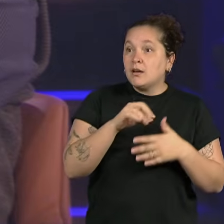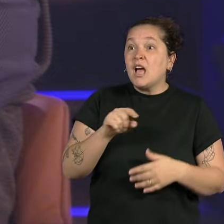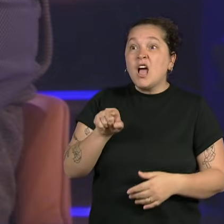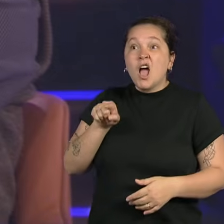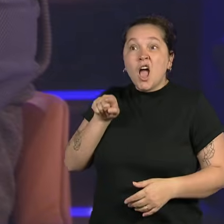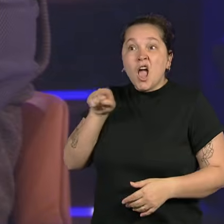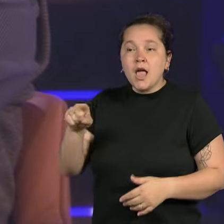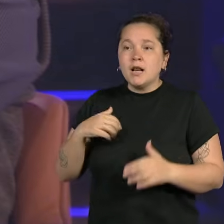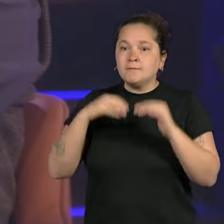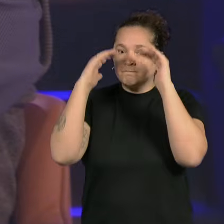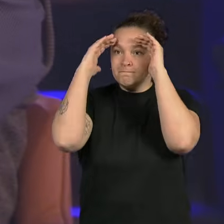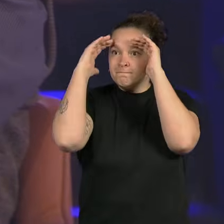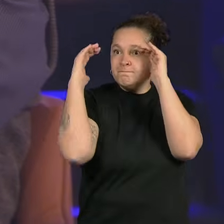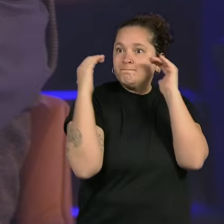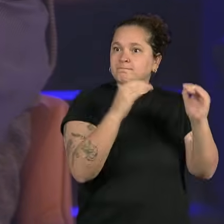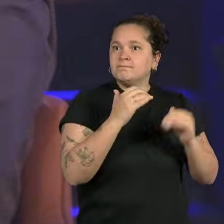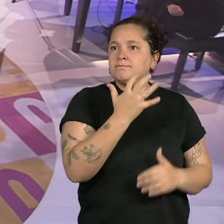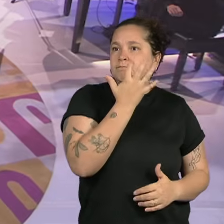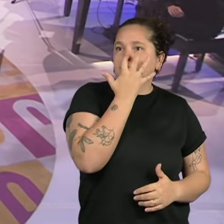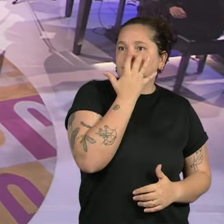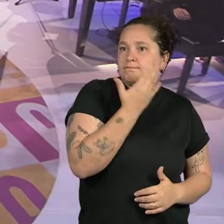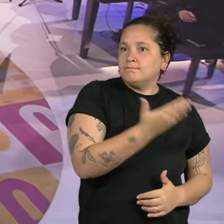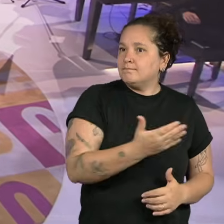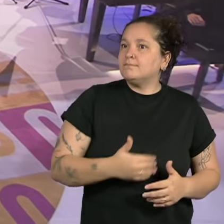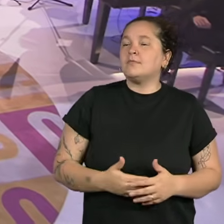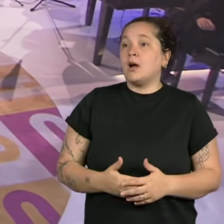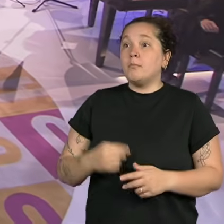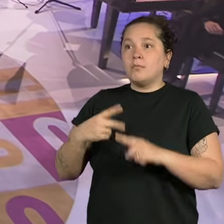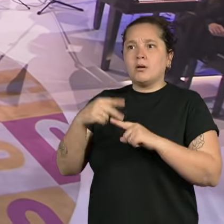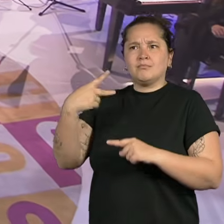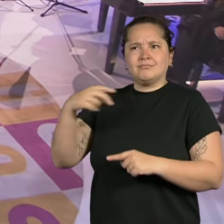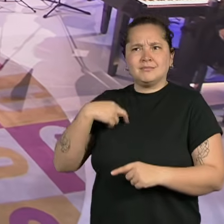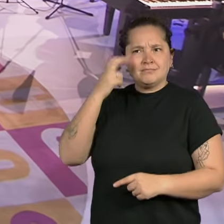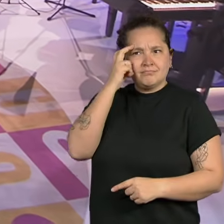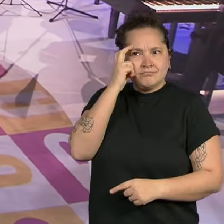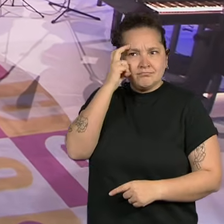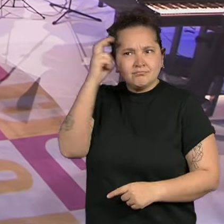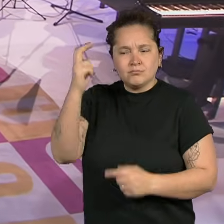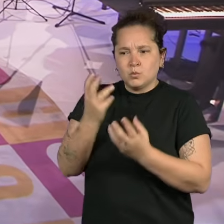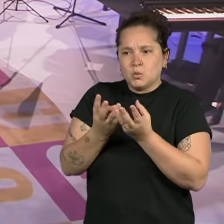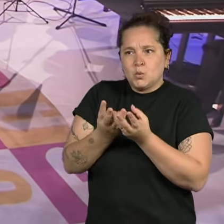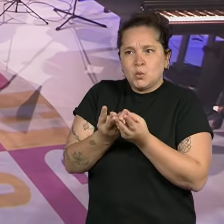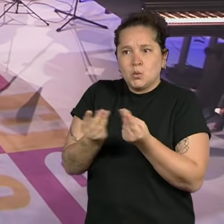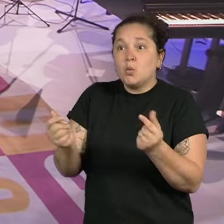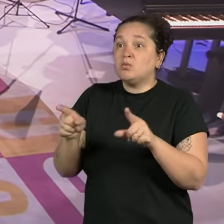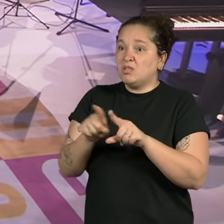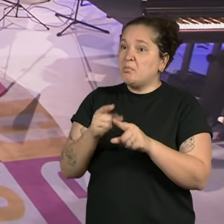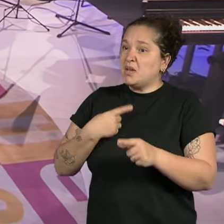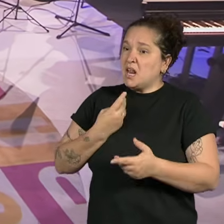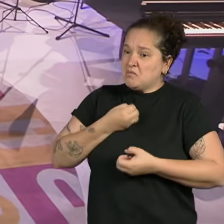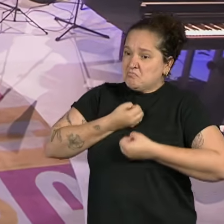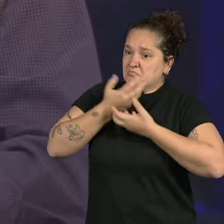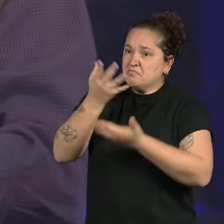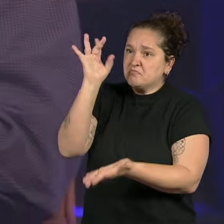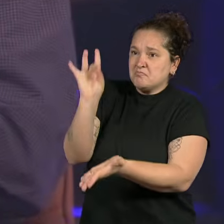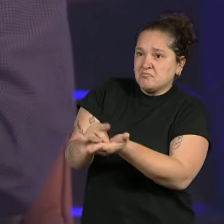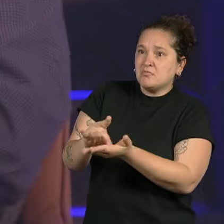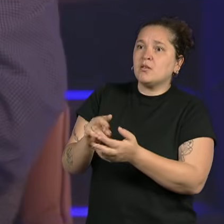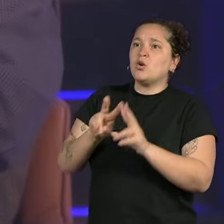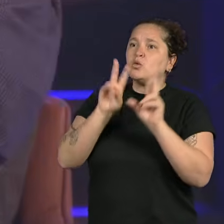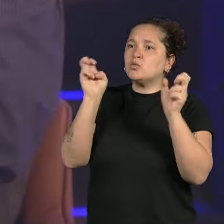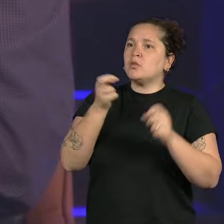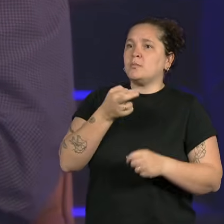pelo Ratzinger também. Quer dizer, pela qualidade intelectual, pela honestidade dele com a sua própria fé, que você